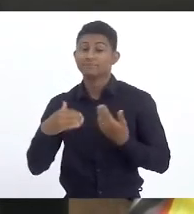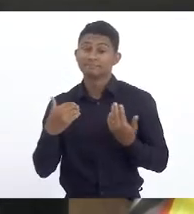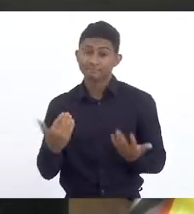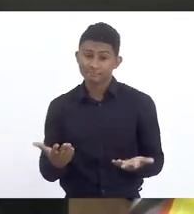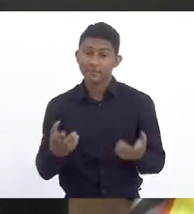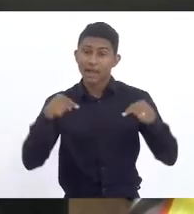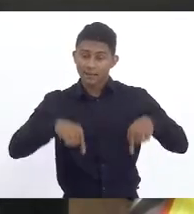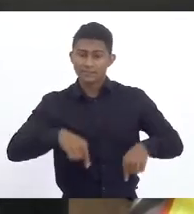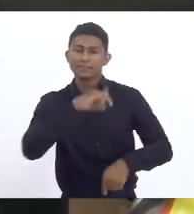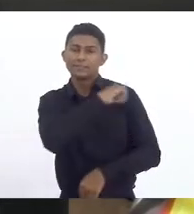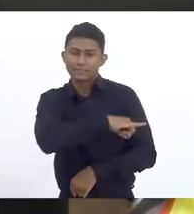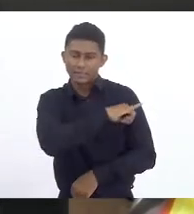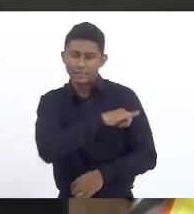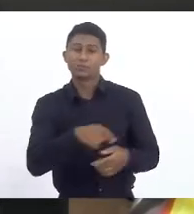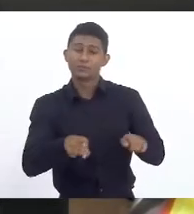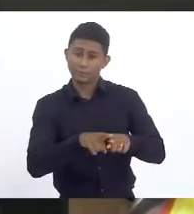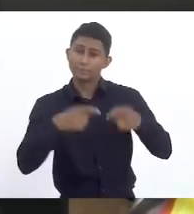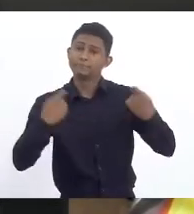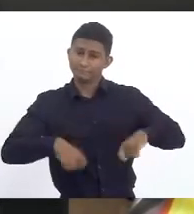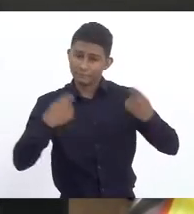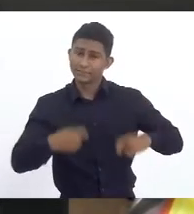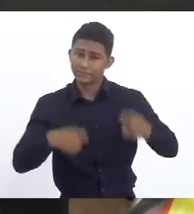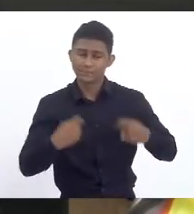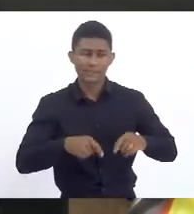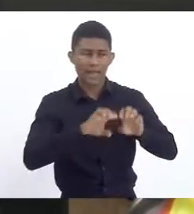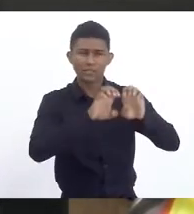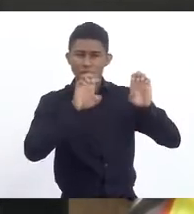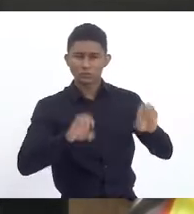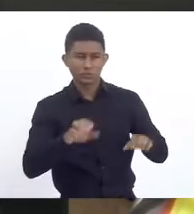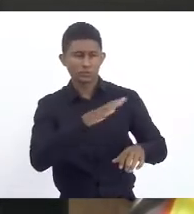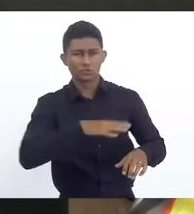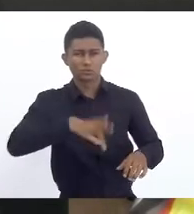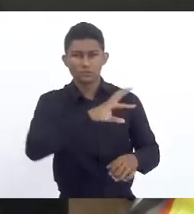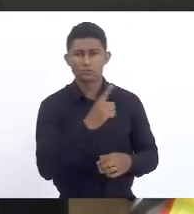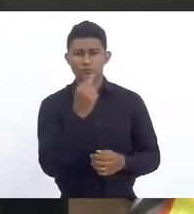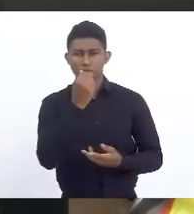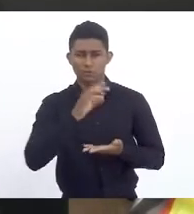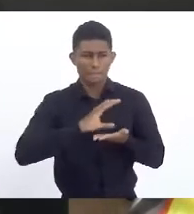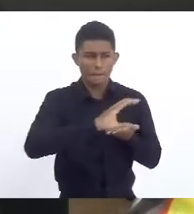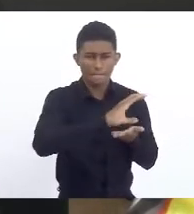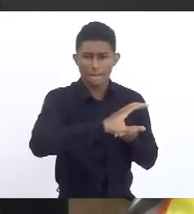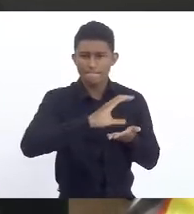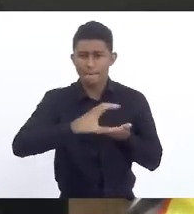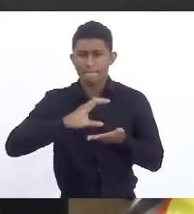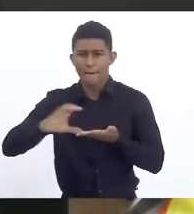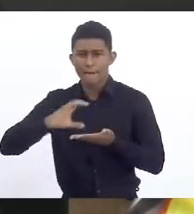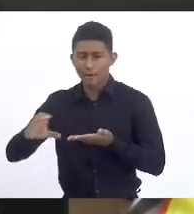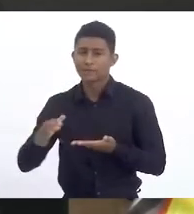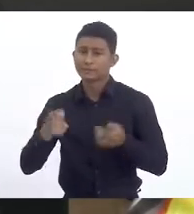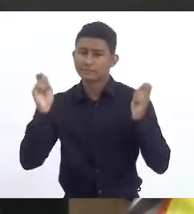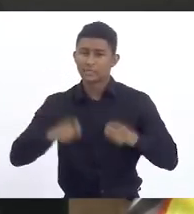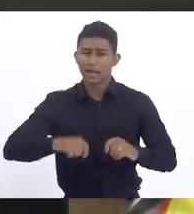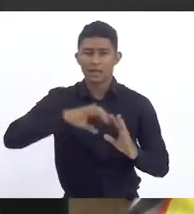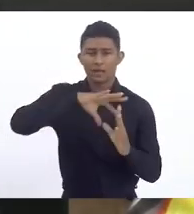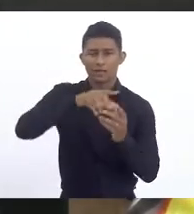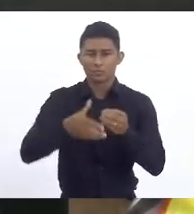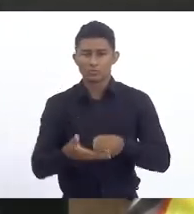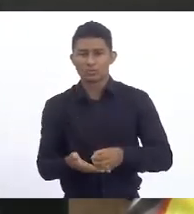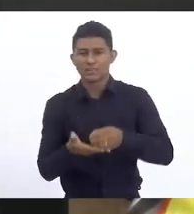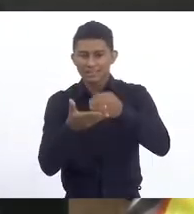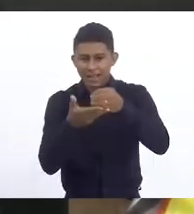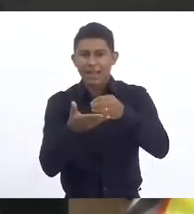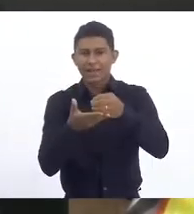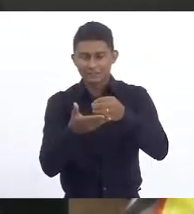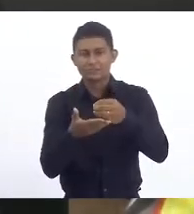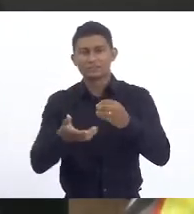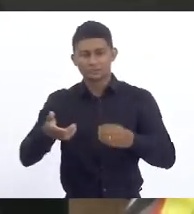que existe no Rio de Janeiro em termos de desenvolvimento de infraestrutura como algo que vai lançar as bases para um desenvolvimento sustentável, né, que é uma